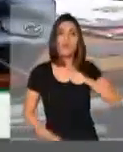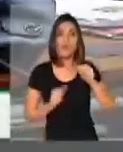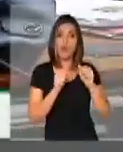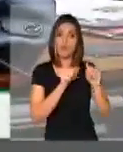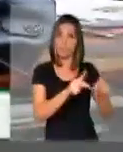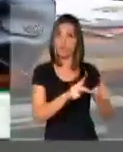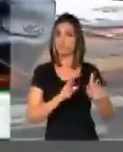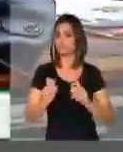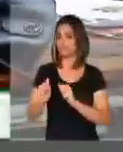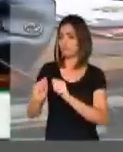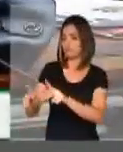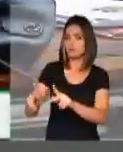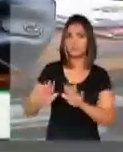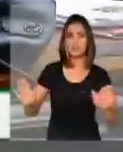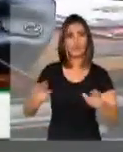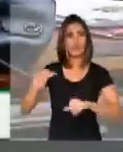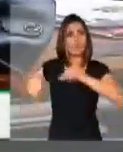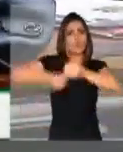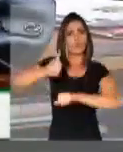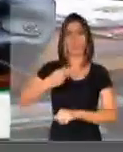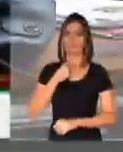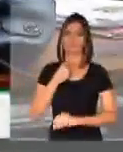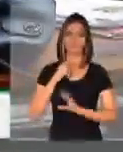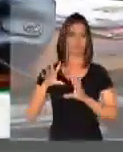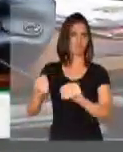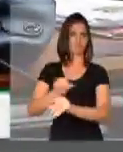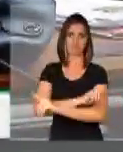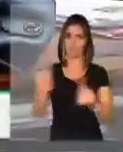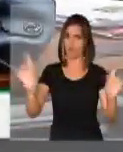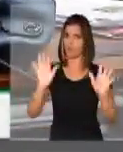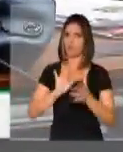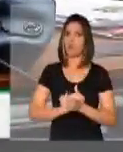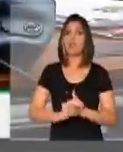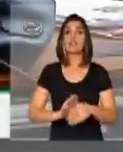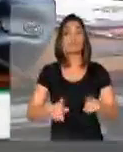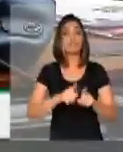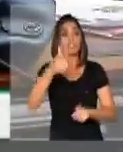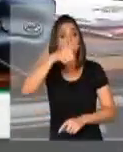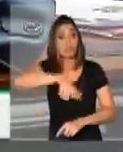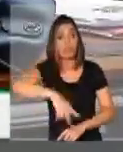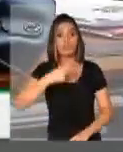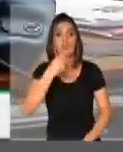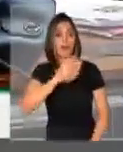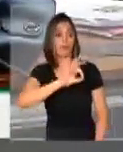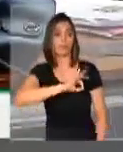Eu quero insistir aqui na situação também dos militares, mais uma vez.